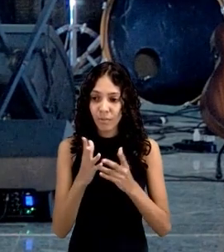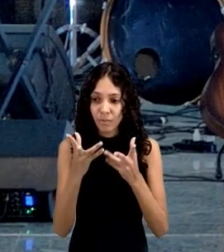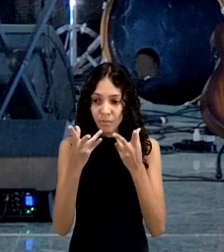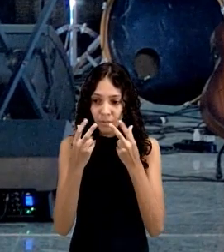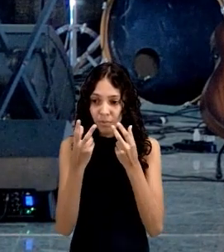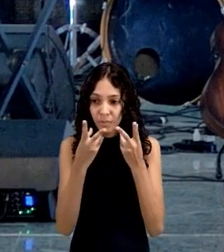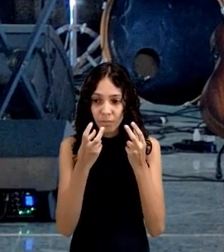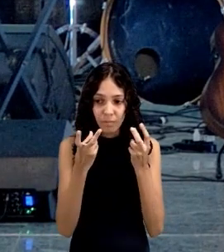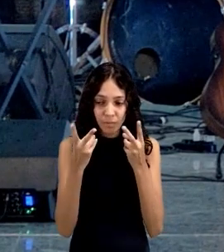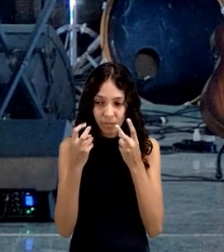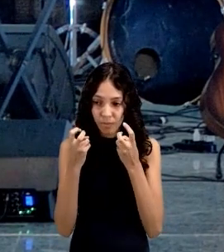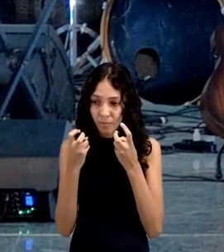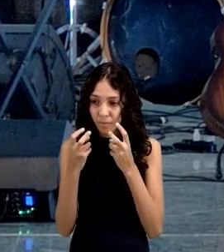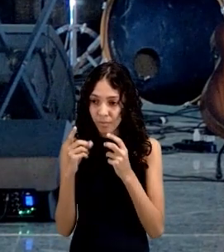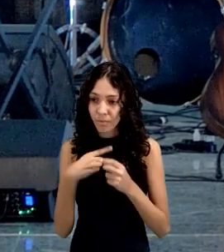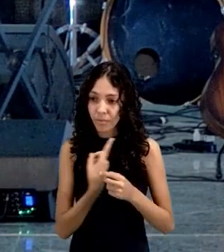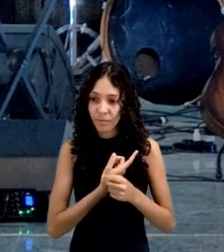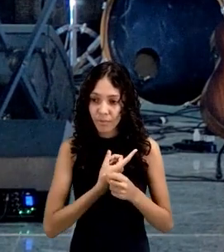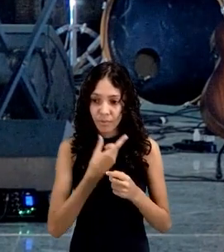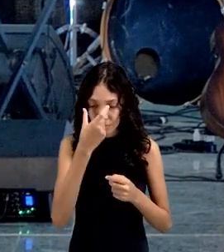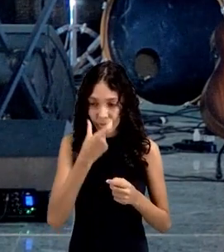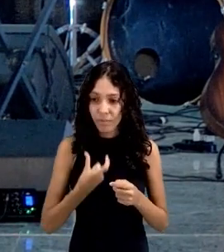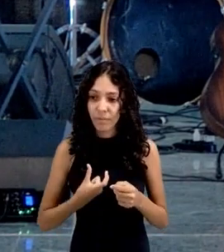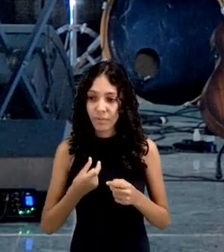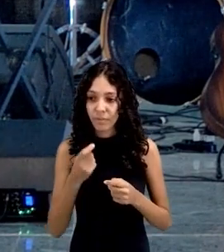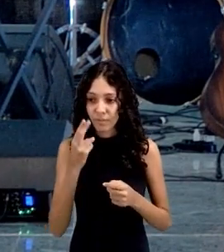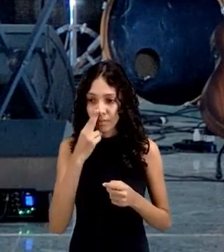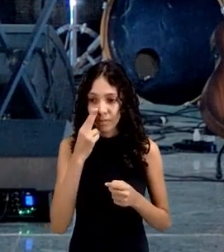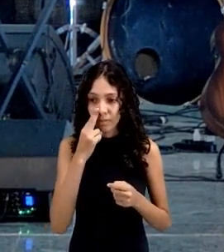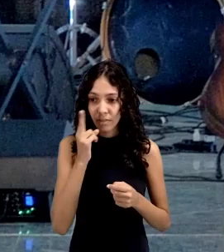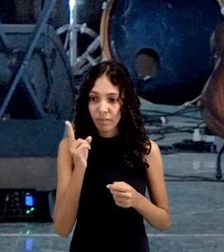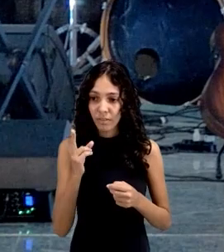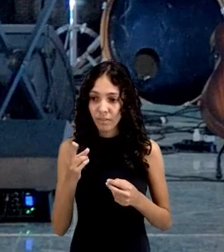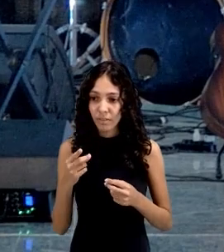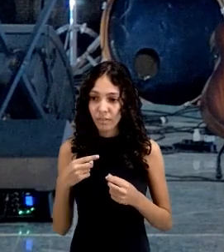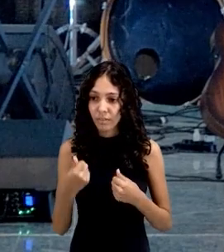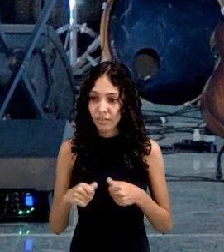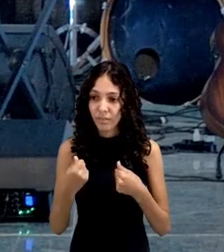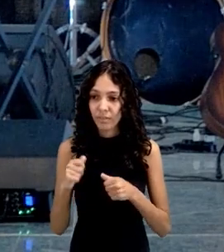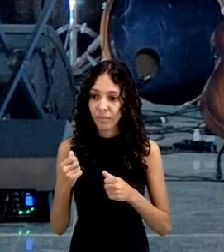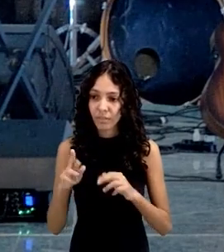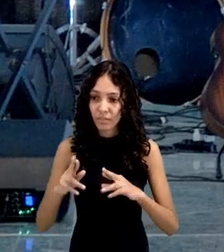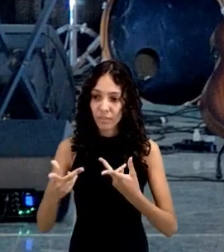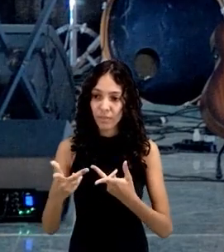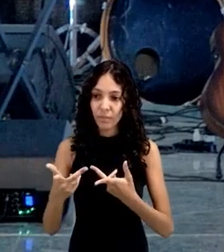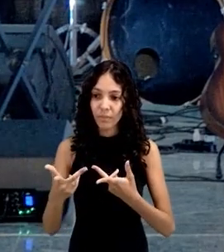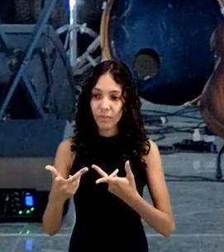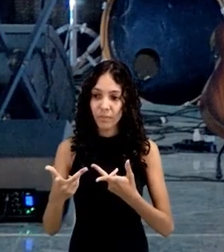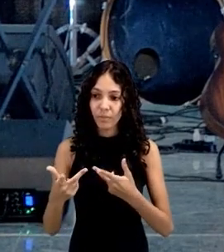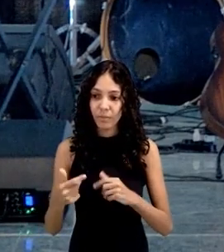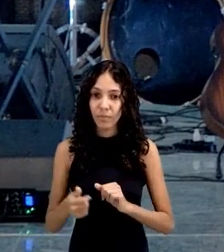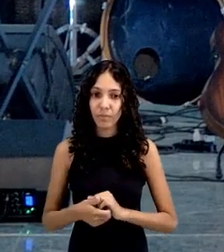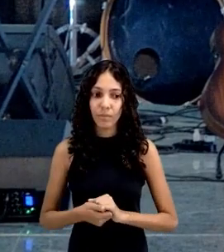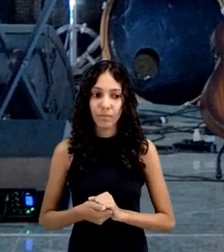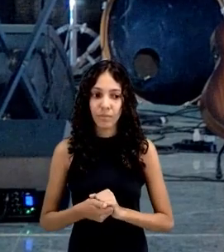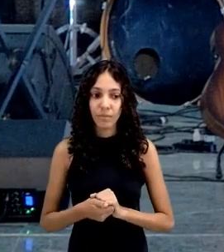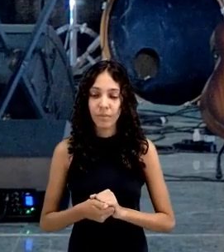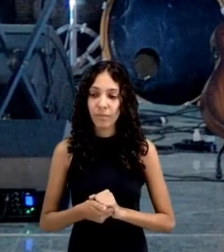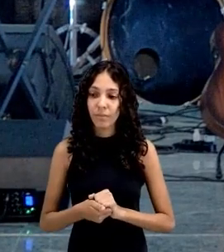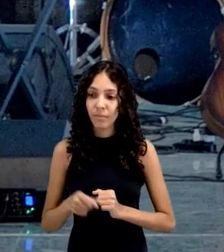ser a diferença. Aquele fenômeno de tipo assim: ah, sabe fulaninho da sala? Sei, ele é crente. Crente?